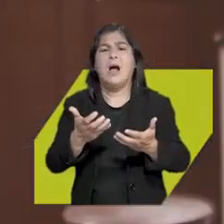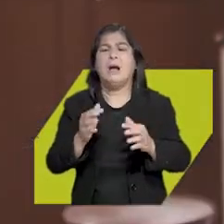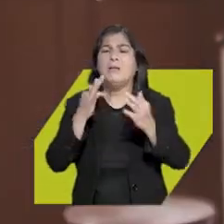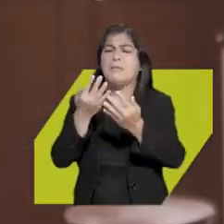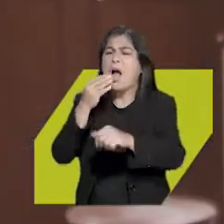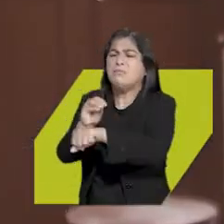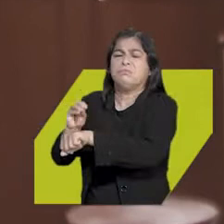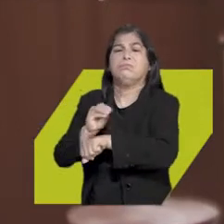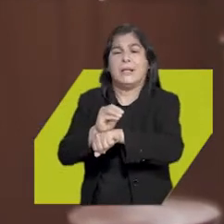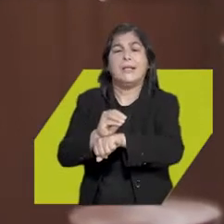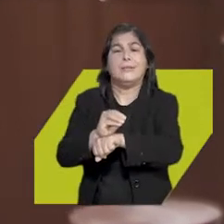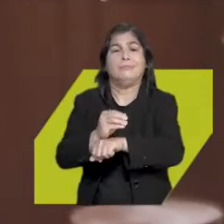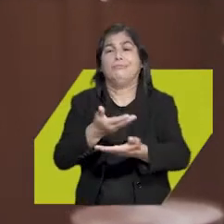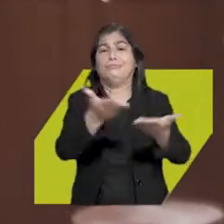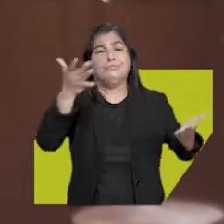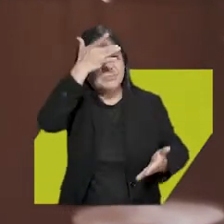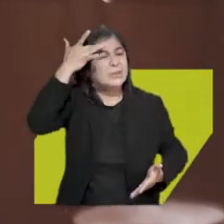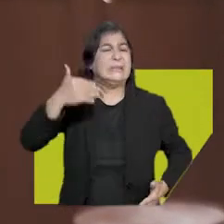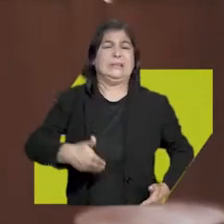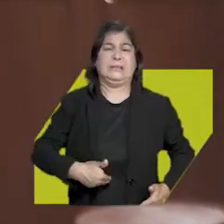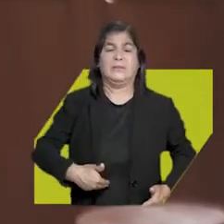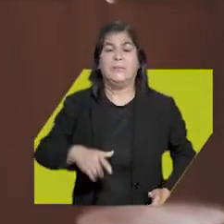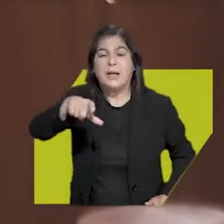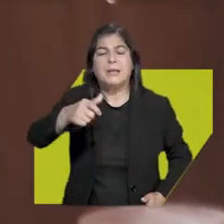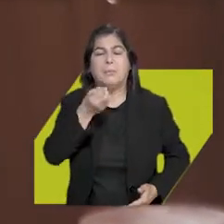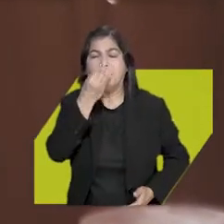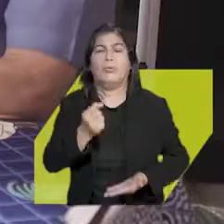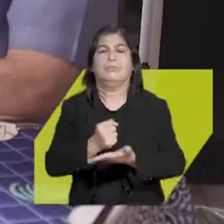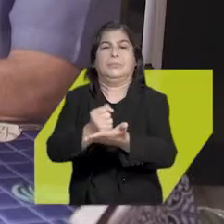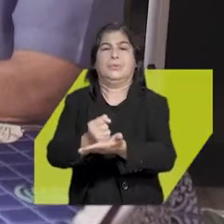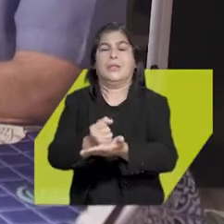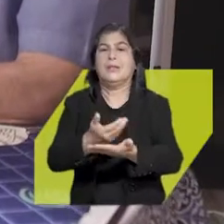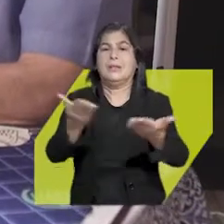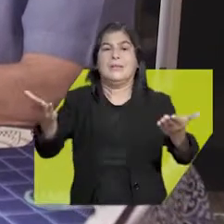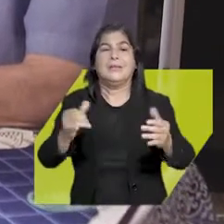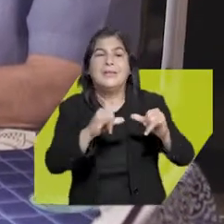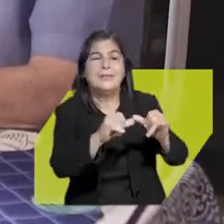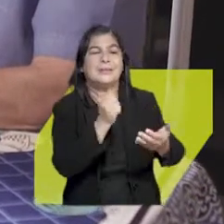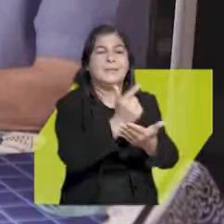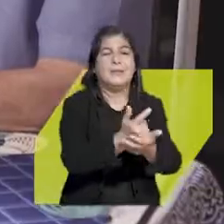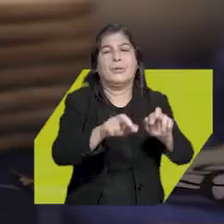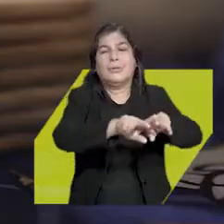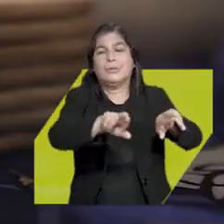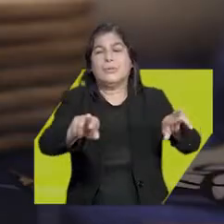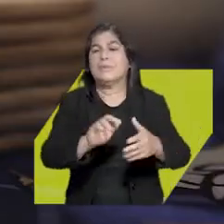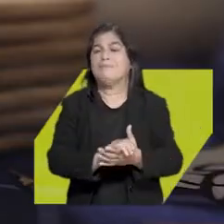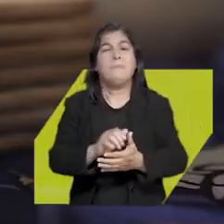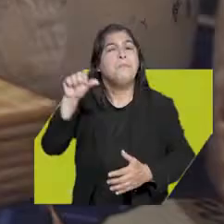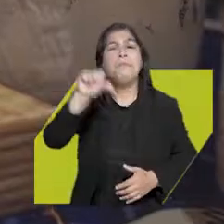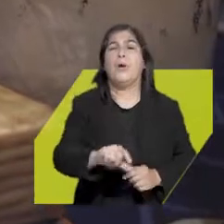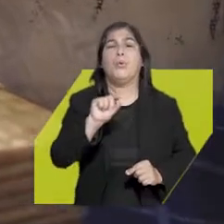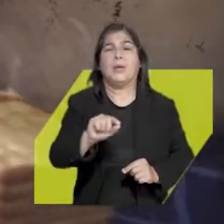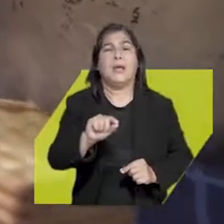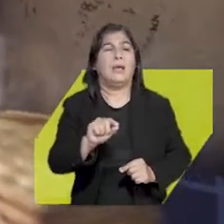manter a sua família. É o que tem mais aqui, a gente passando necessidade. E um cartão desse ia ajudar muito, para passar num mercadinho e comprar o que precisa. A pior parte